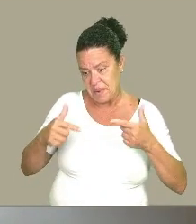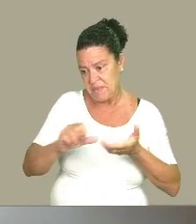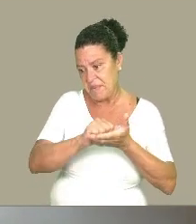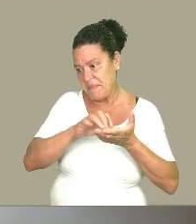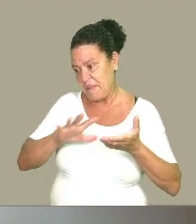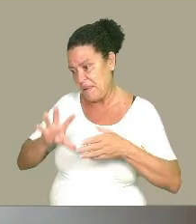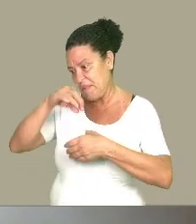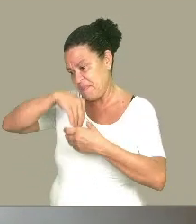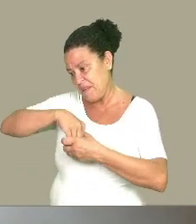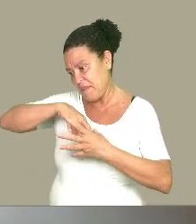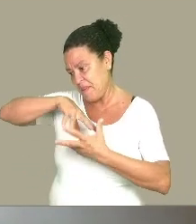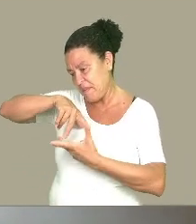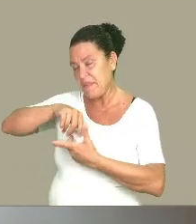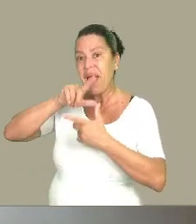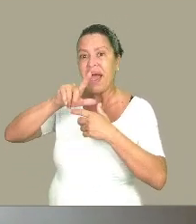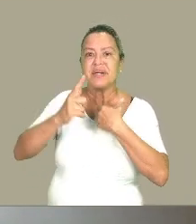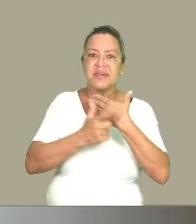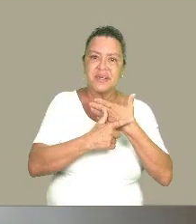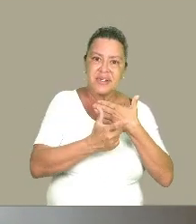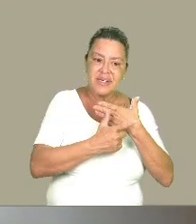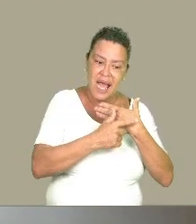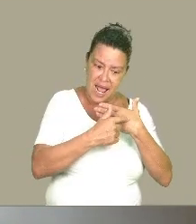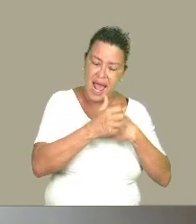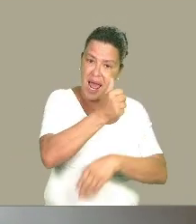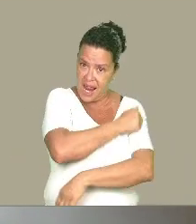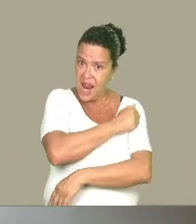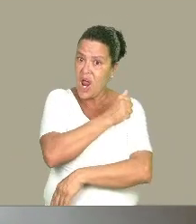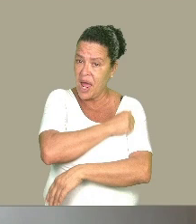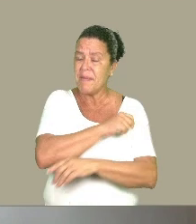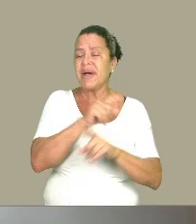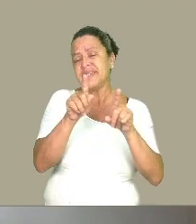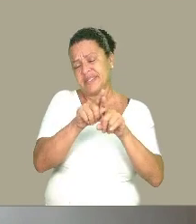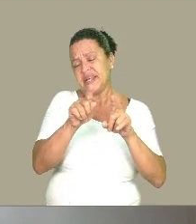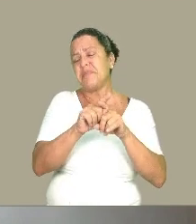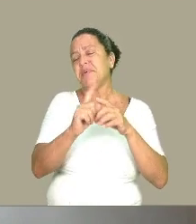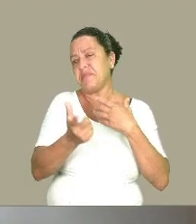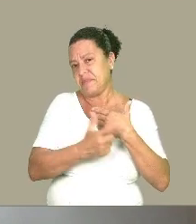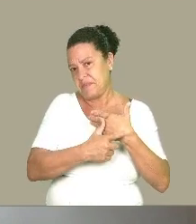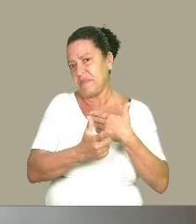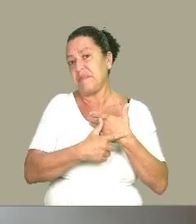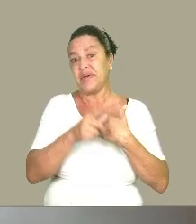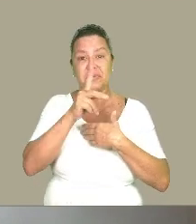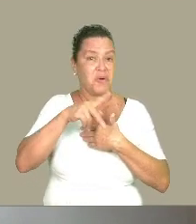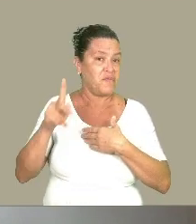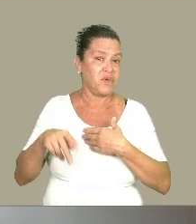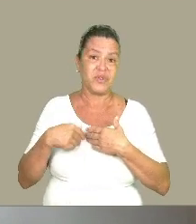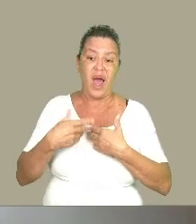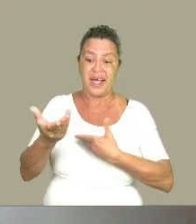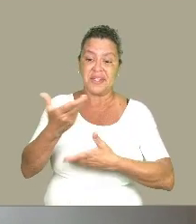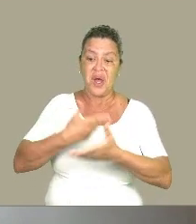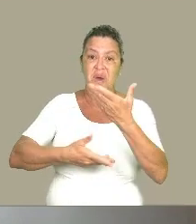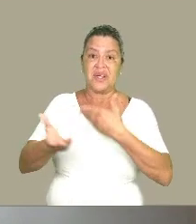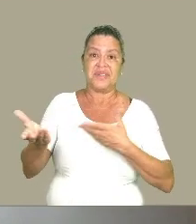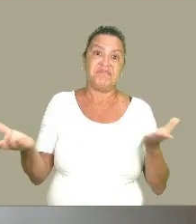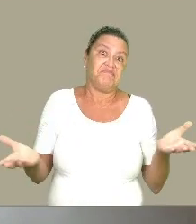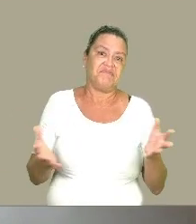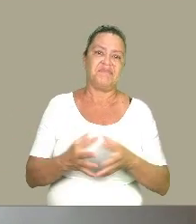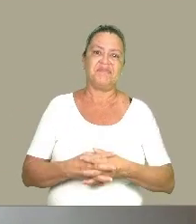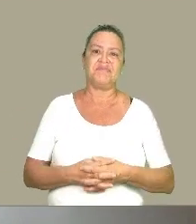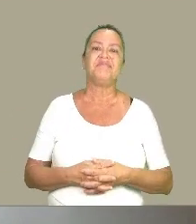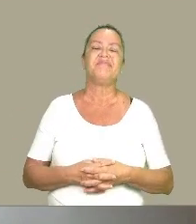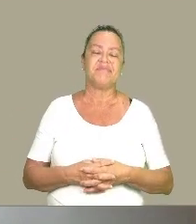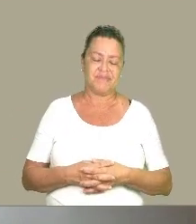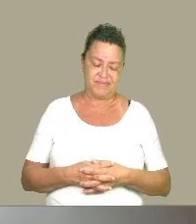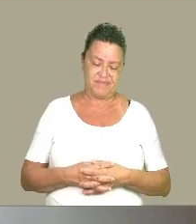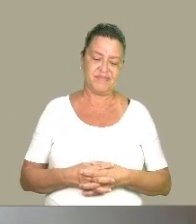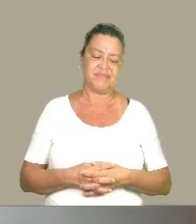diz que nós fazemos o papel de aluno, mas também fazemos o papel de professor, né? Já que são essas